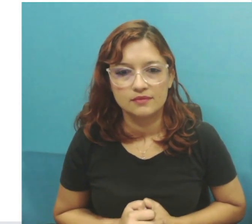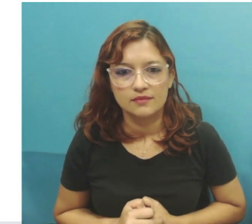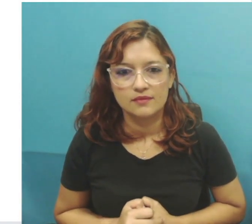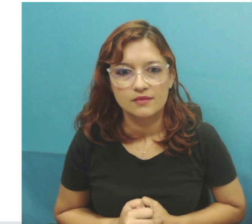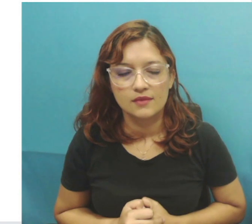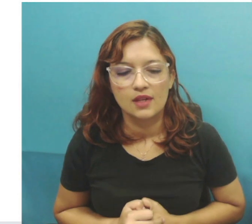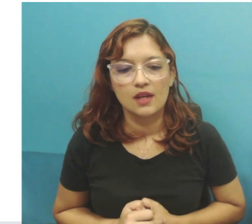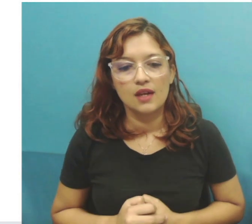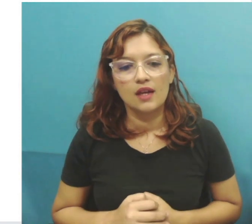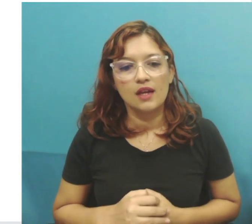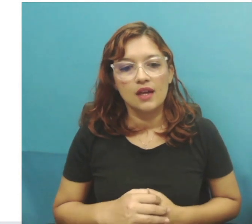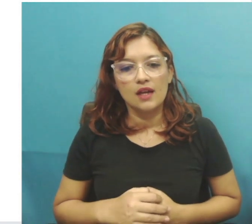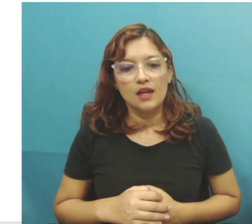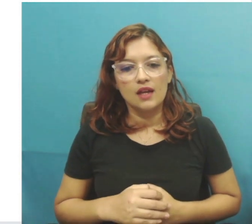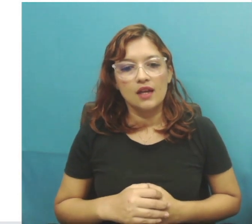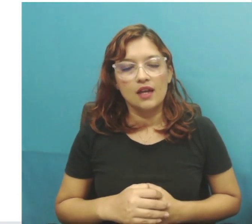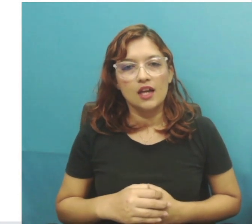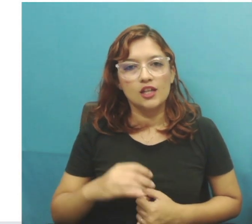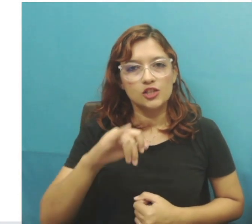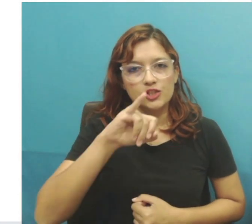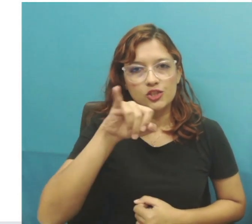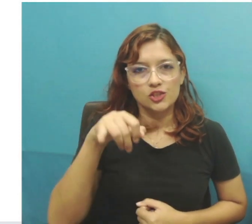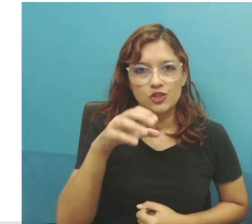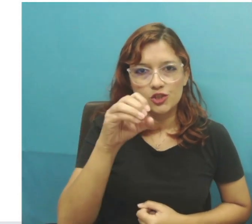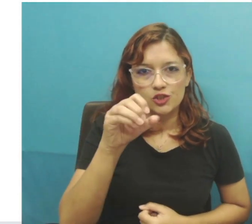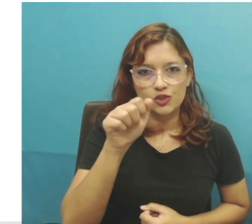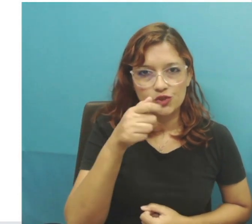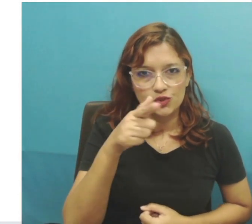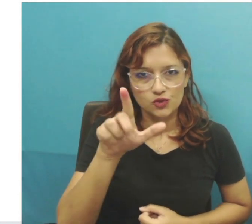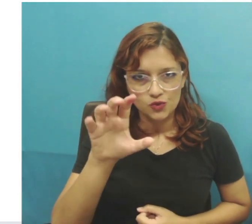Por exemplo, se eu for falar